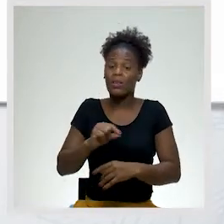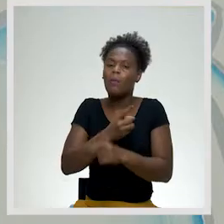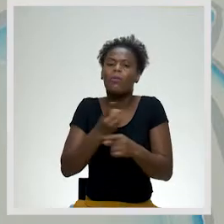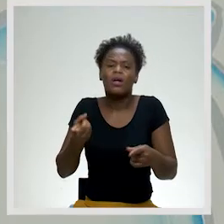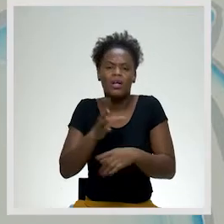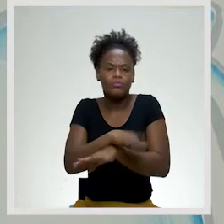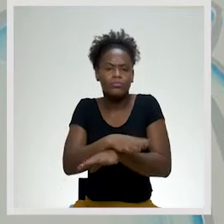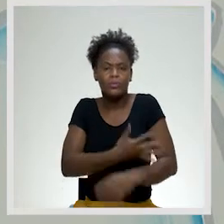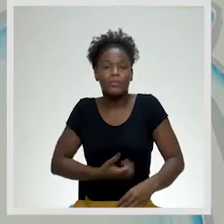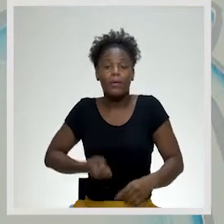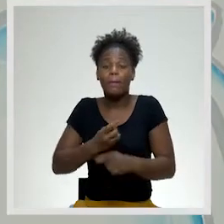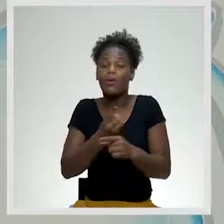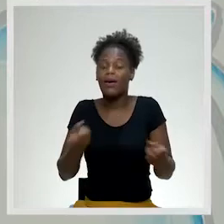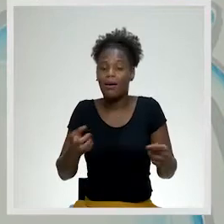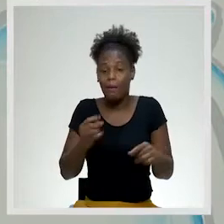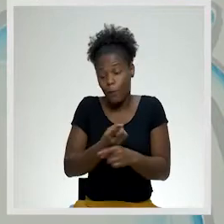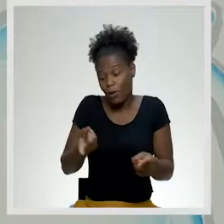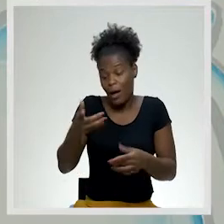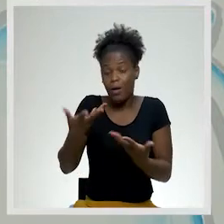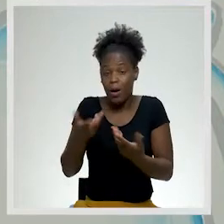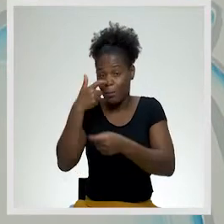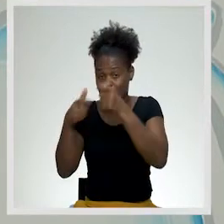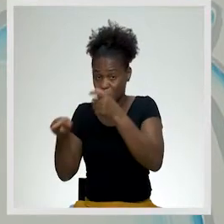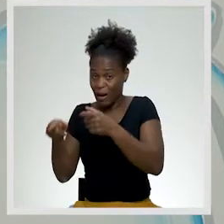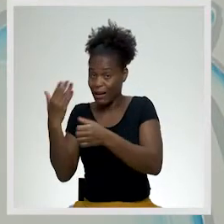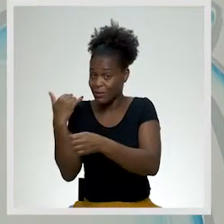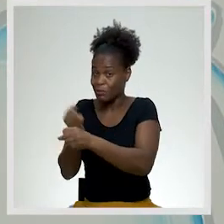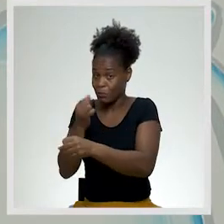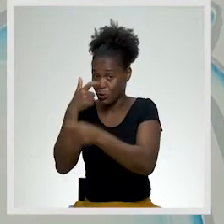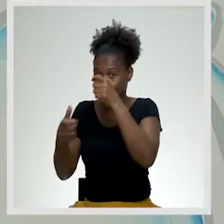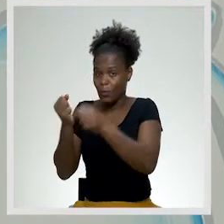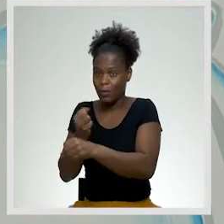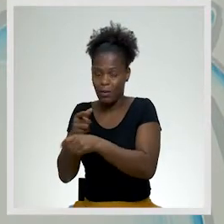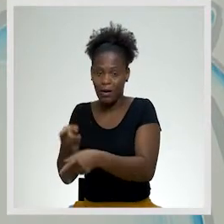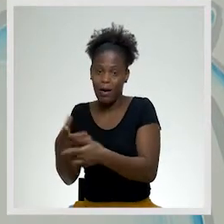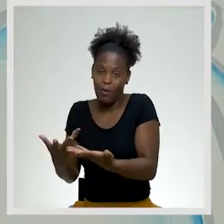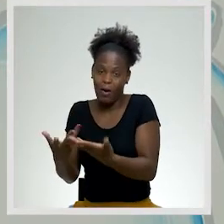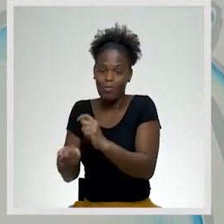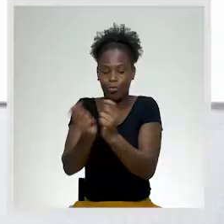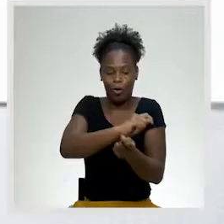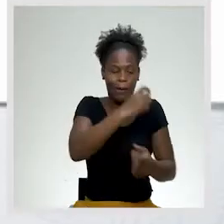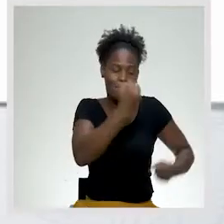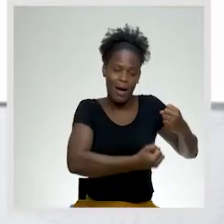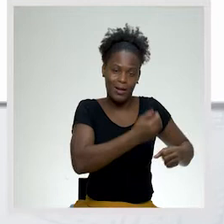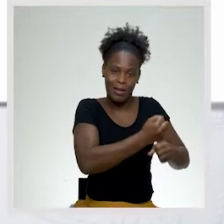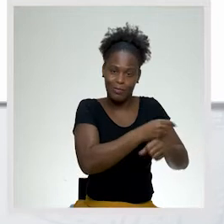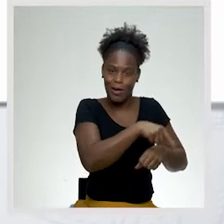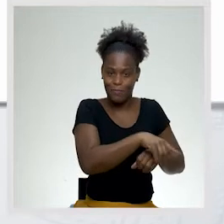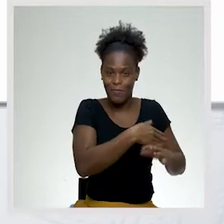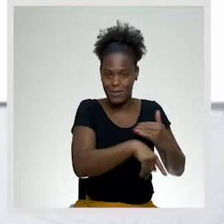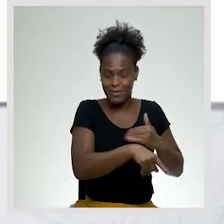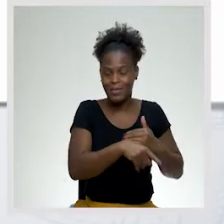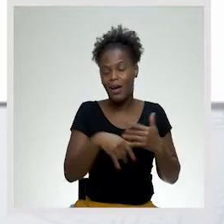quê? Porque a mão de obra foi substituída em grande parte por máquinas. Além disso,